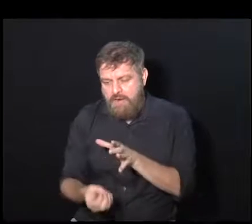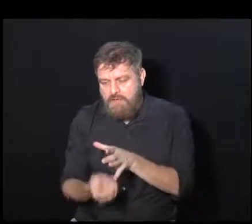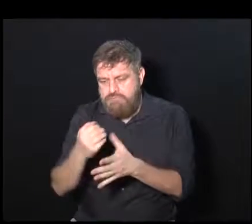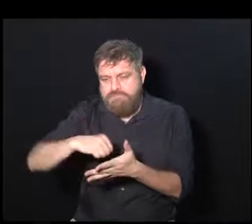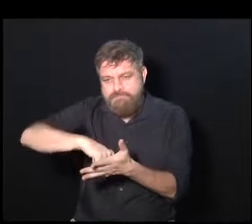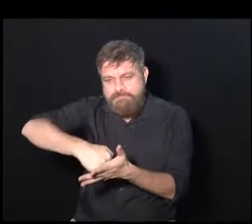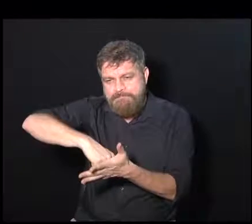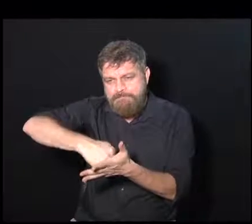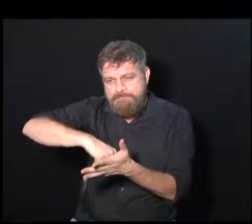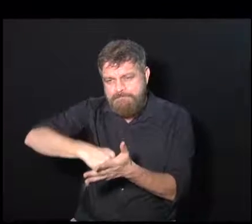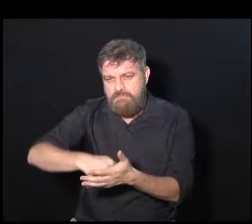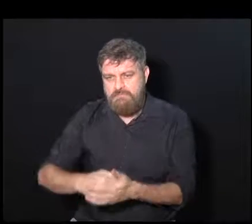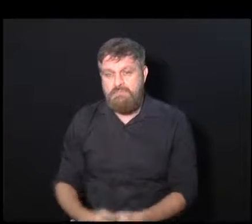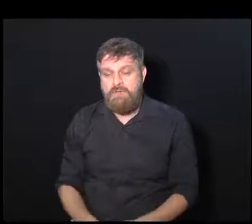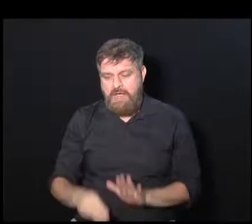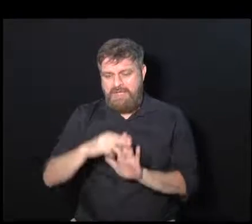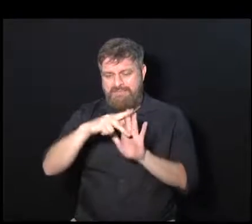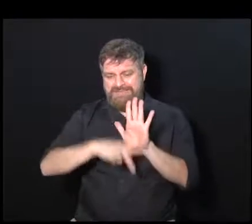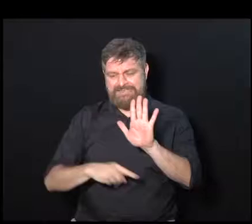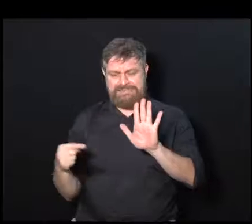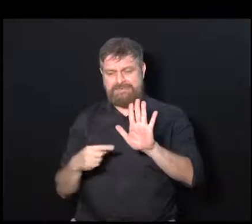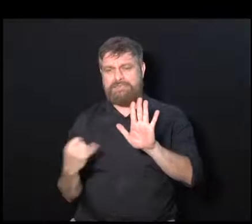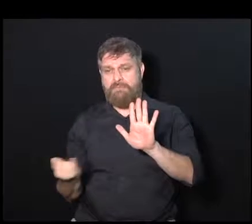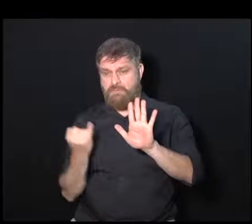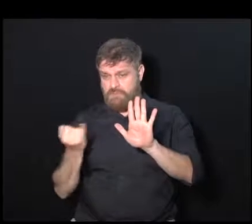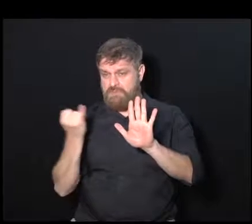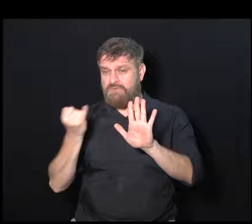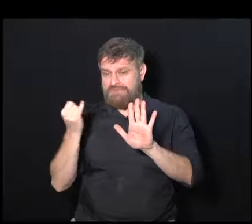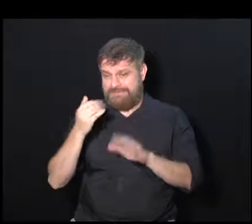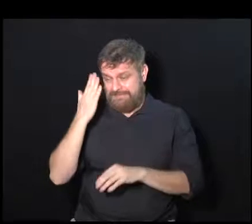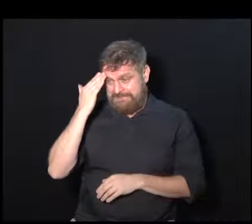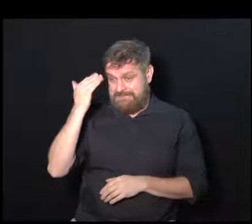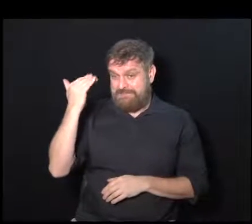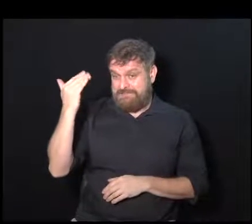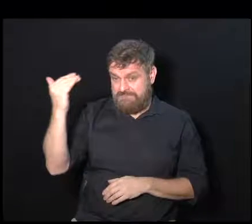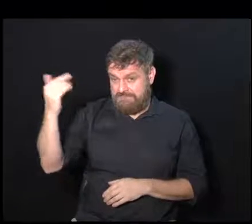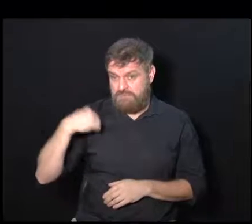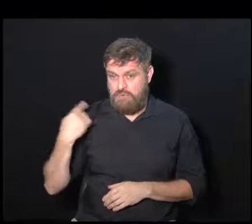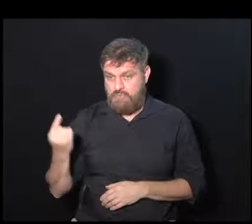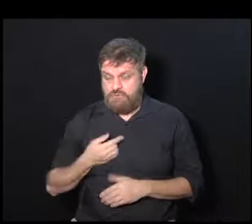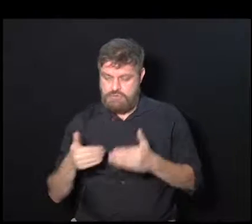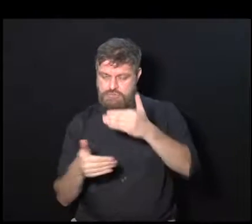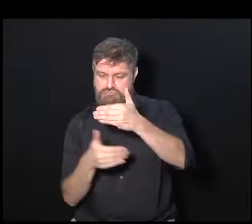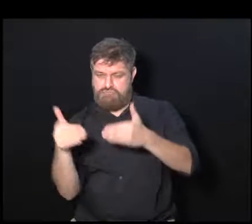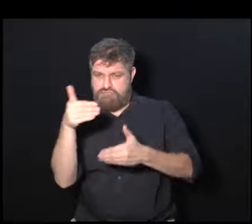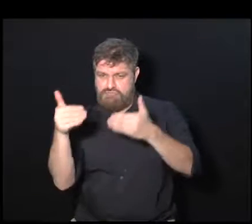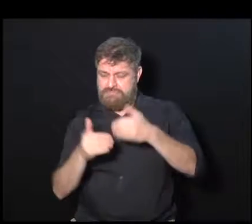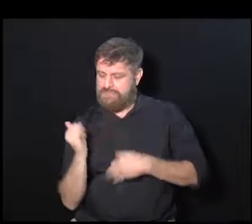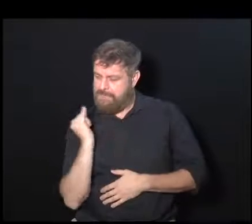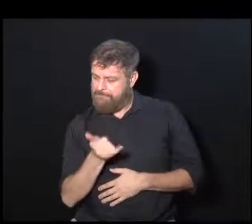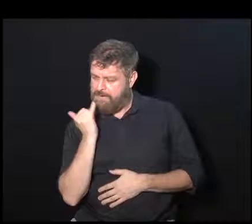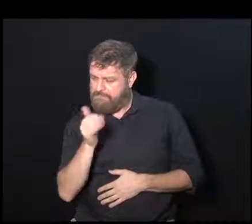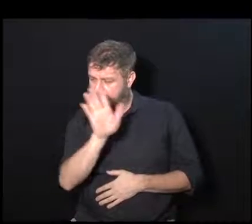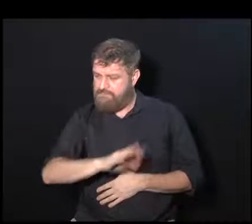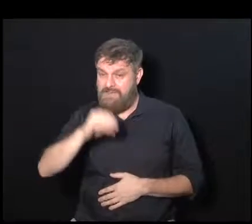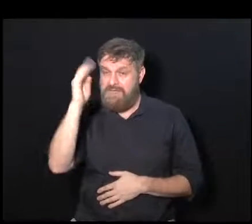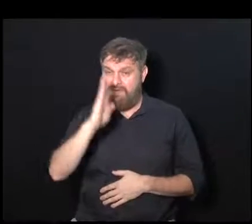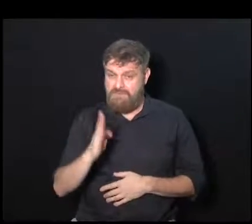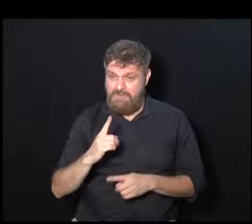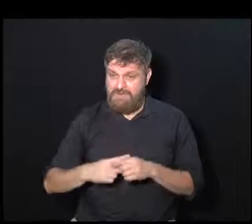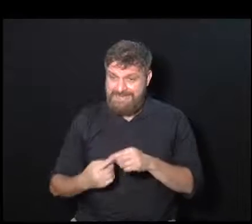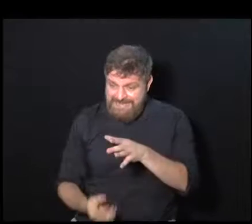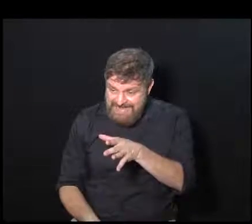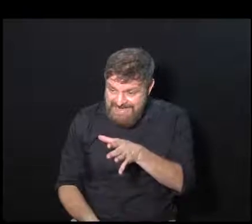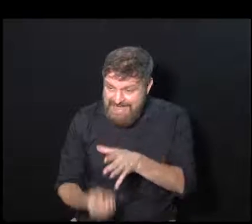Essa portaria foi muito importante e ela é muito reconhecida nas apresentações que eu faço nacionalmente, porque